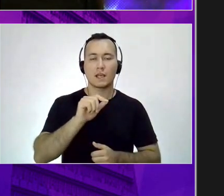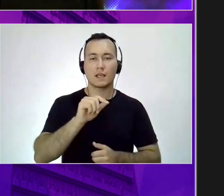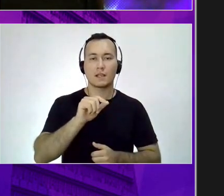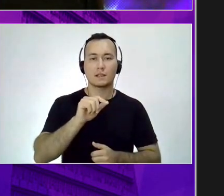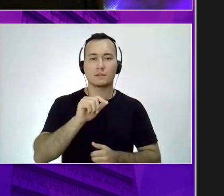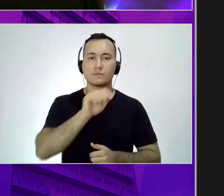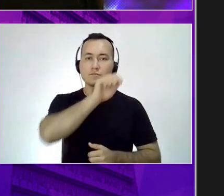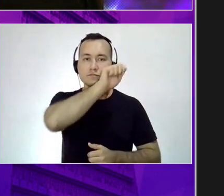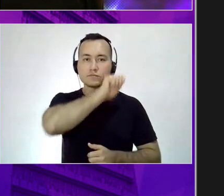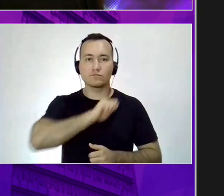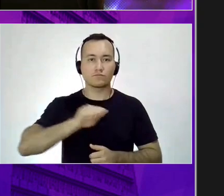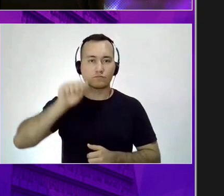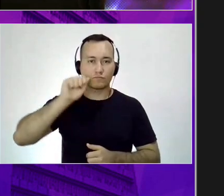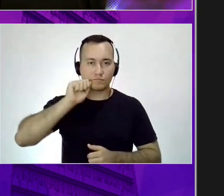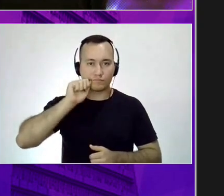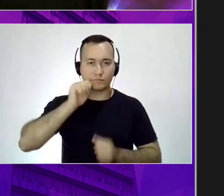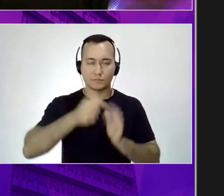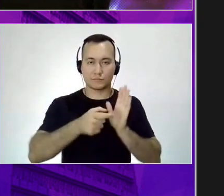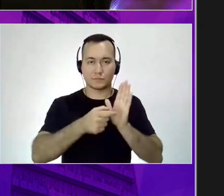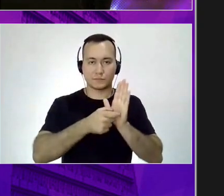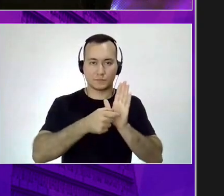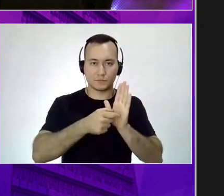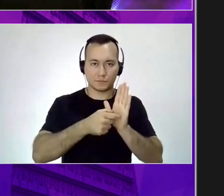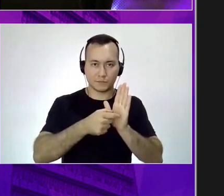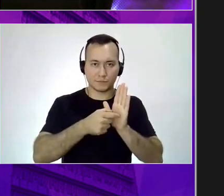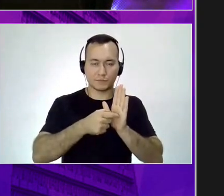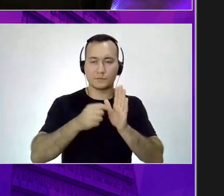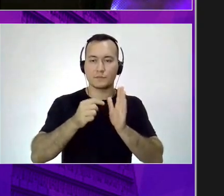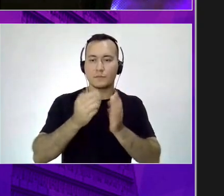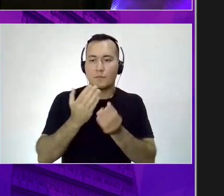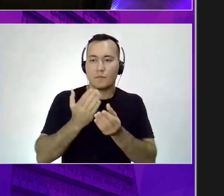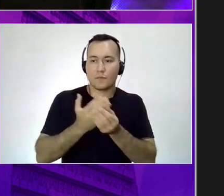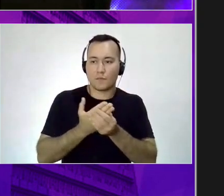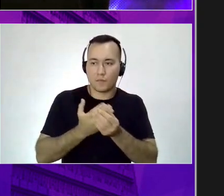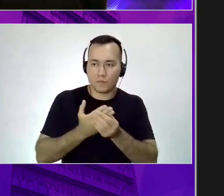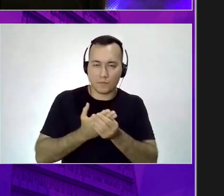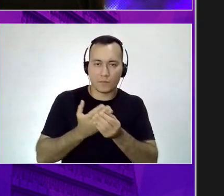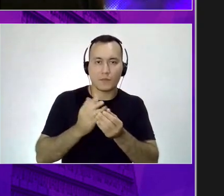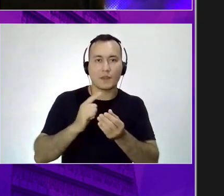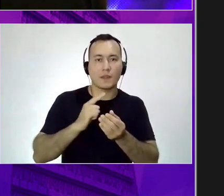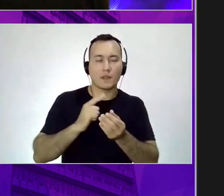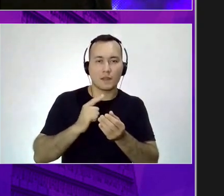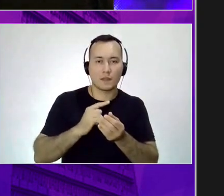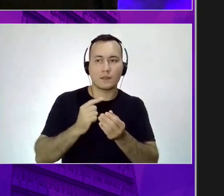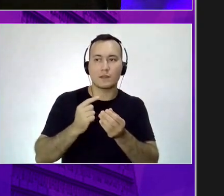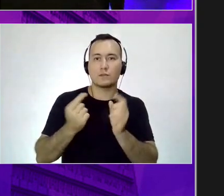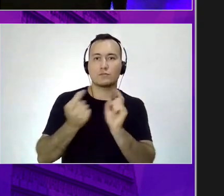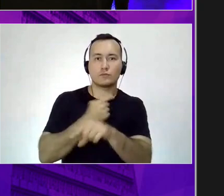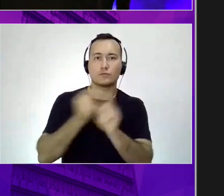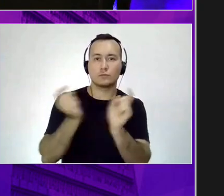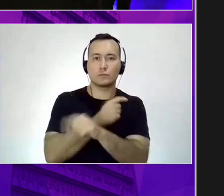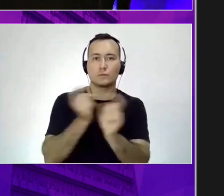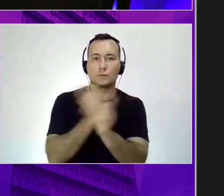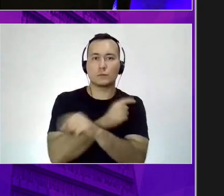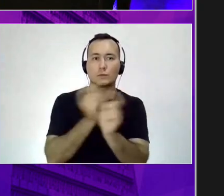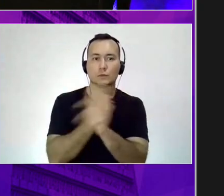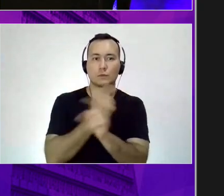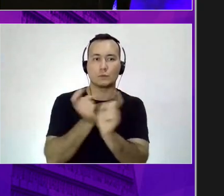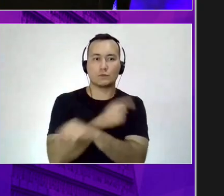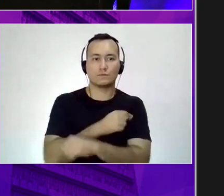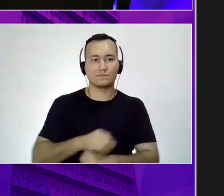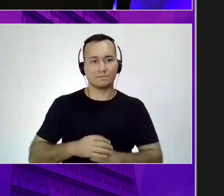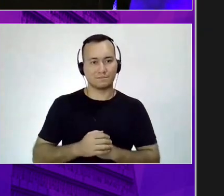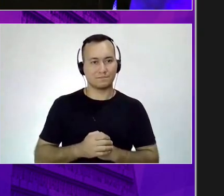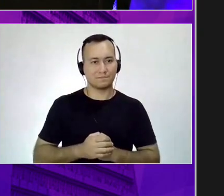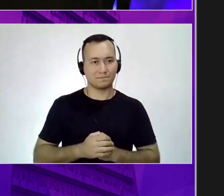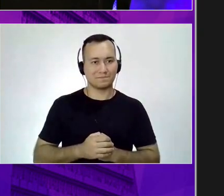faz? Basicamente, integração de fluxos de dados, onde você não precisa ali de codificação. Né? Então,